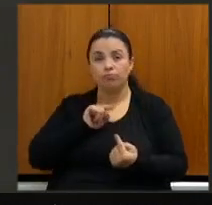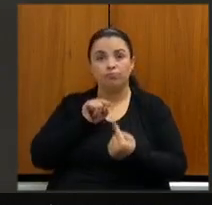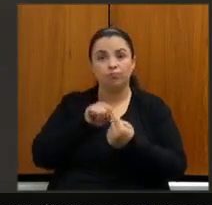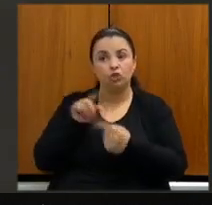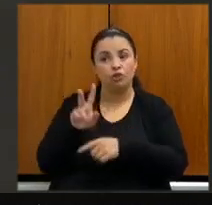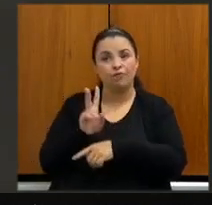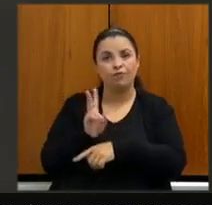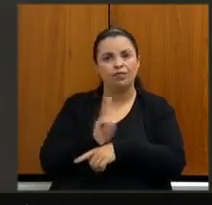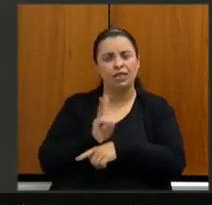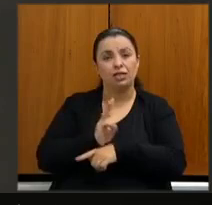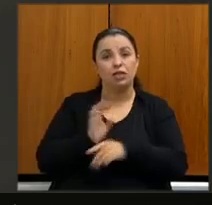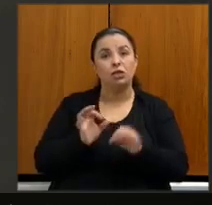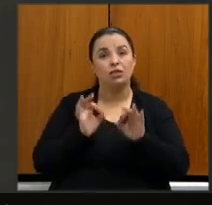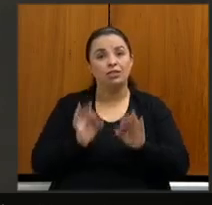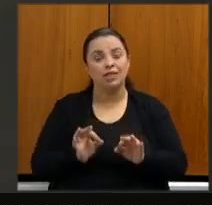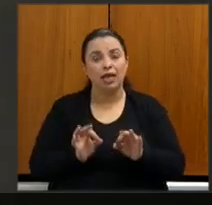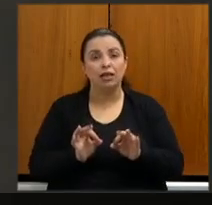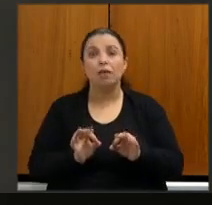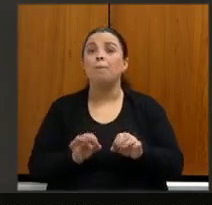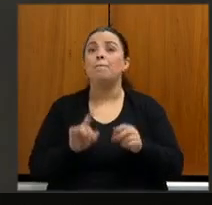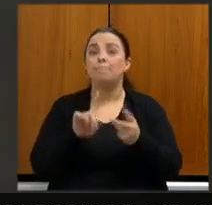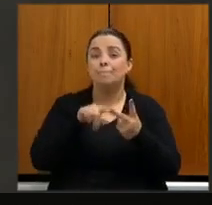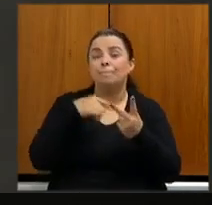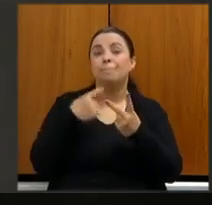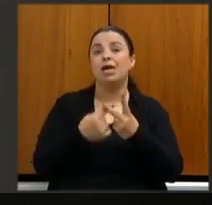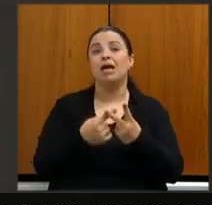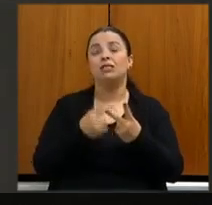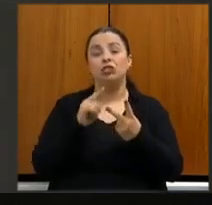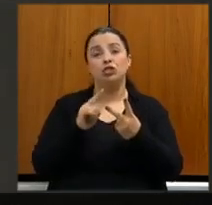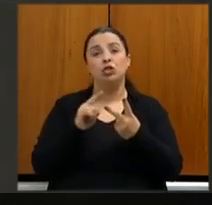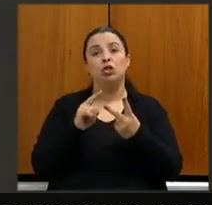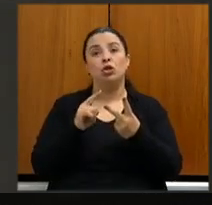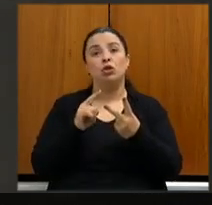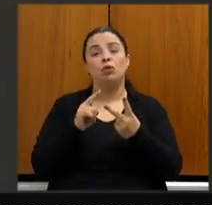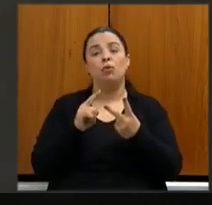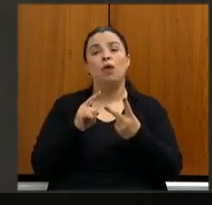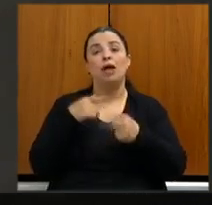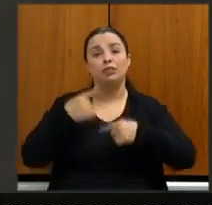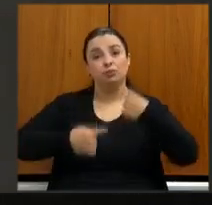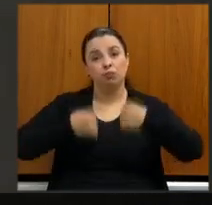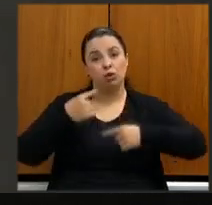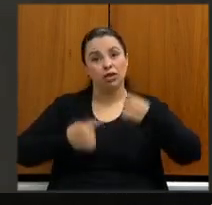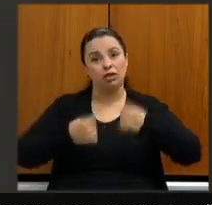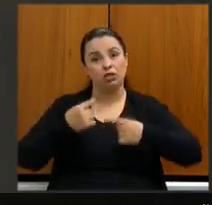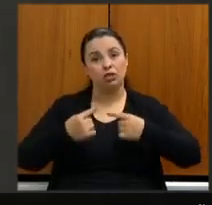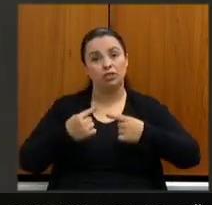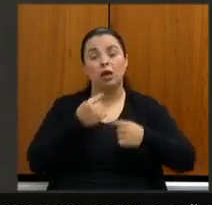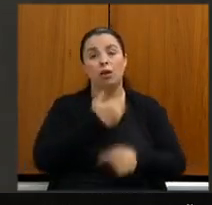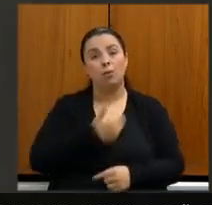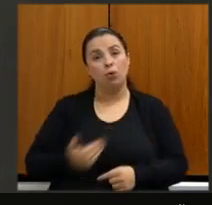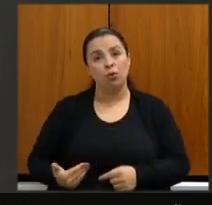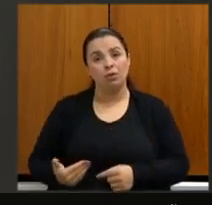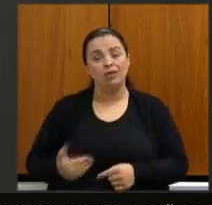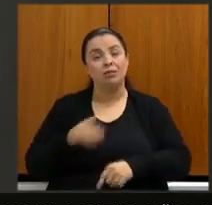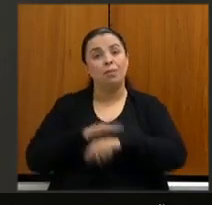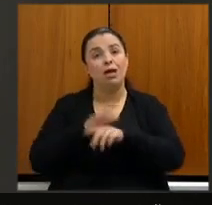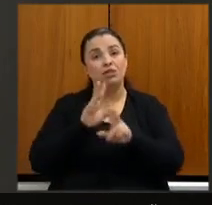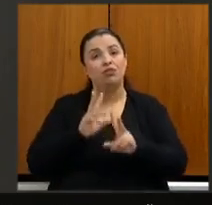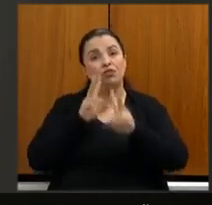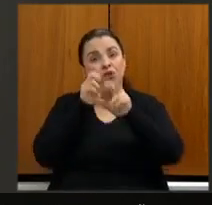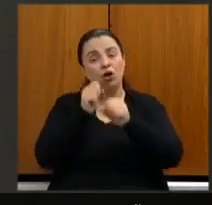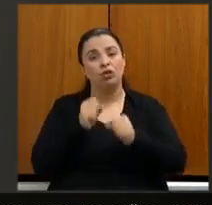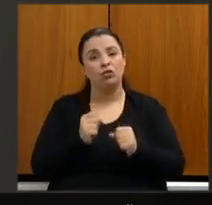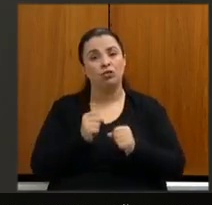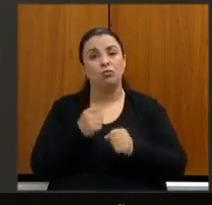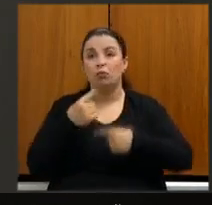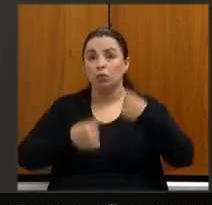fiscalização Mas também essa função é de fortalecimento das políticas públicas e de políticas que são